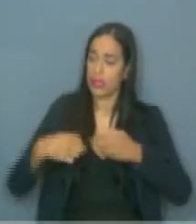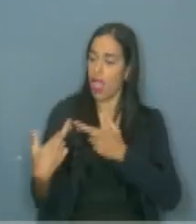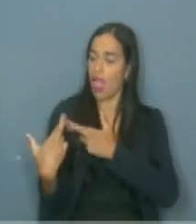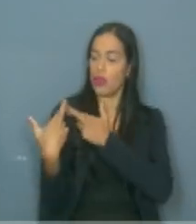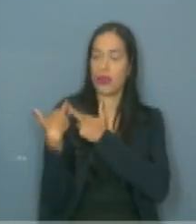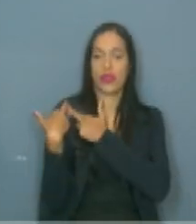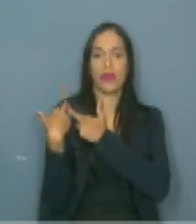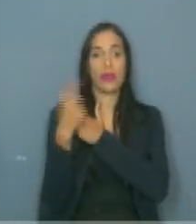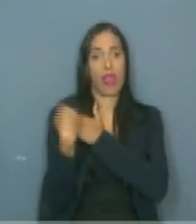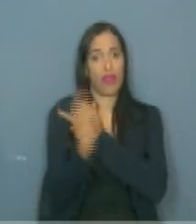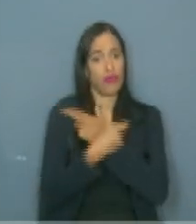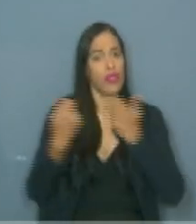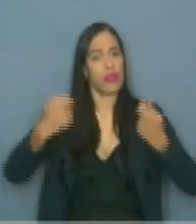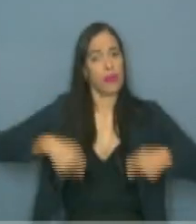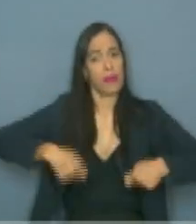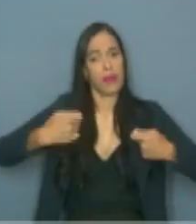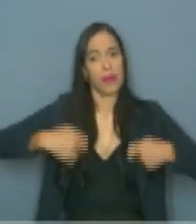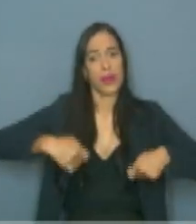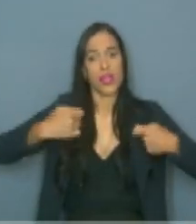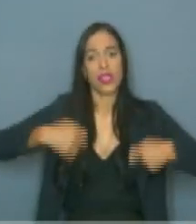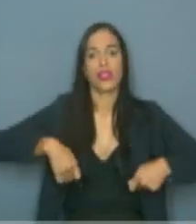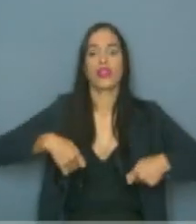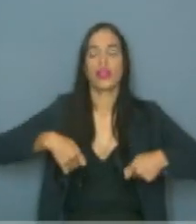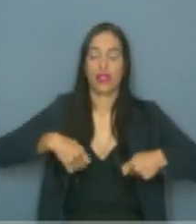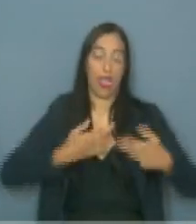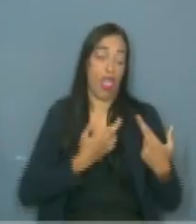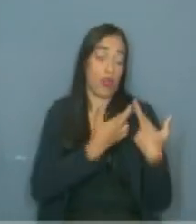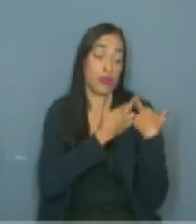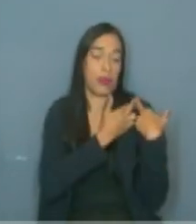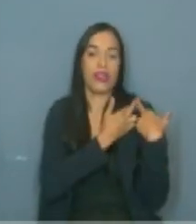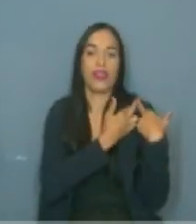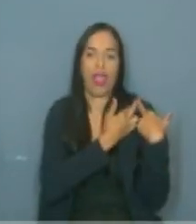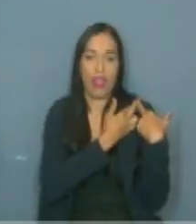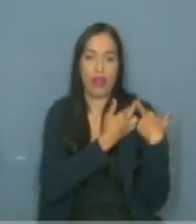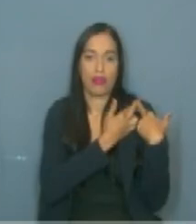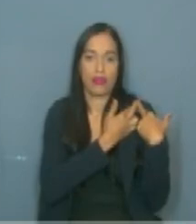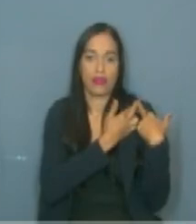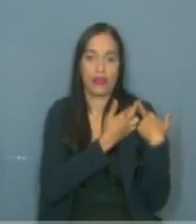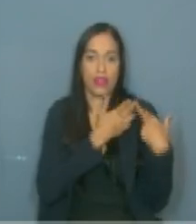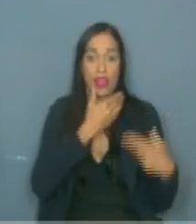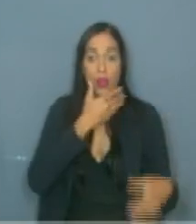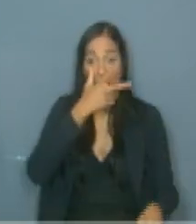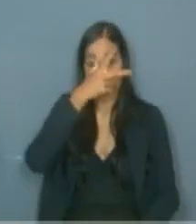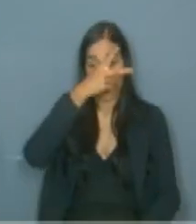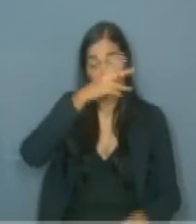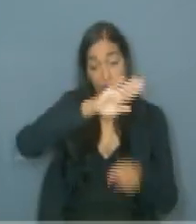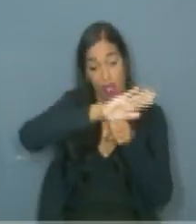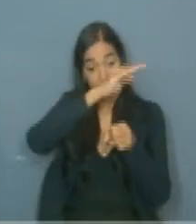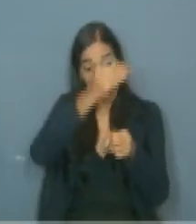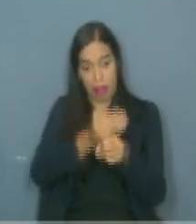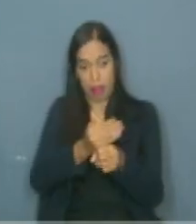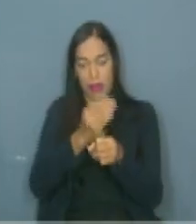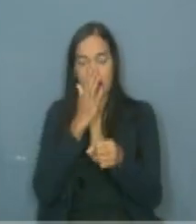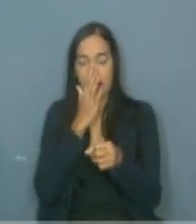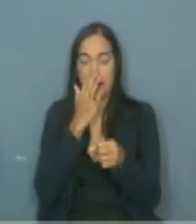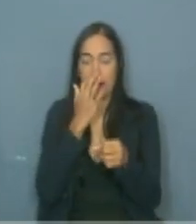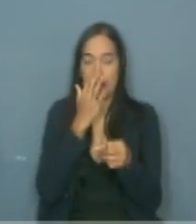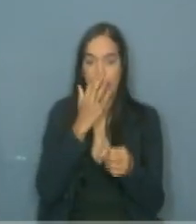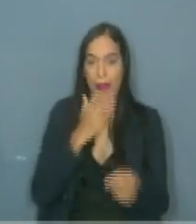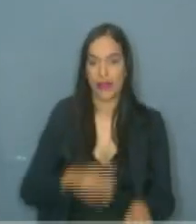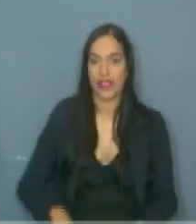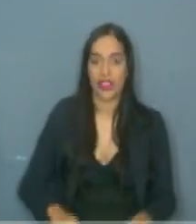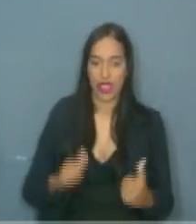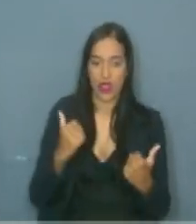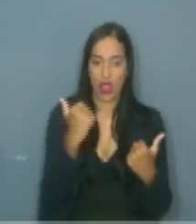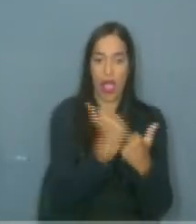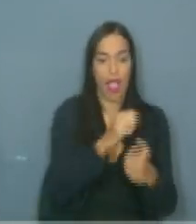responsabilidade. A gente precisa se fazer respeitar enquanto poder. A gente não pode se comportar apenas como aliado